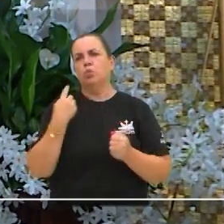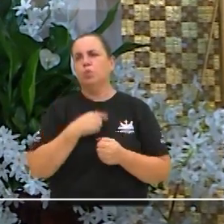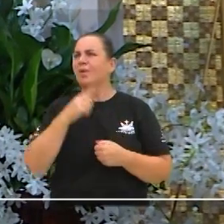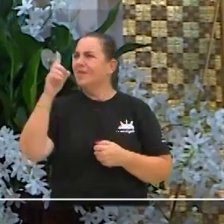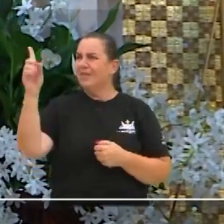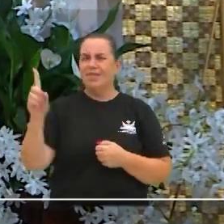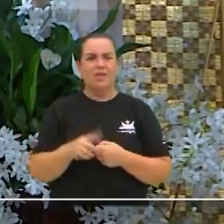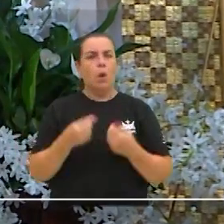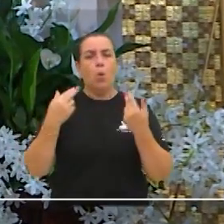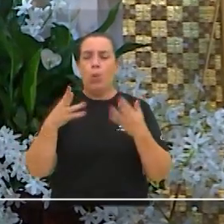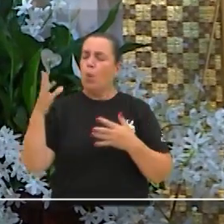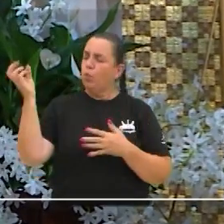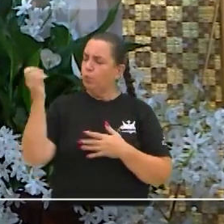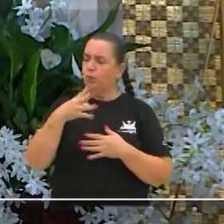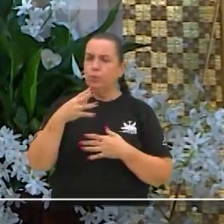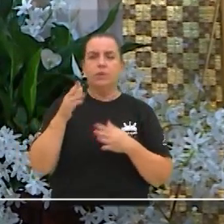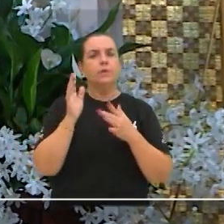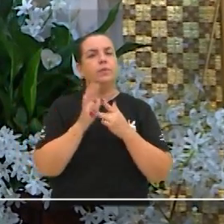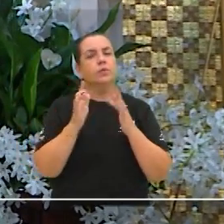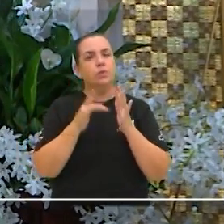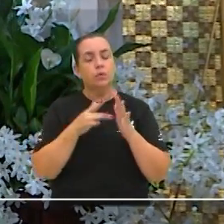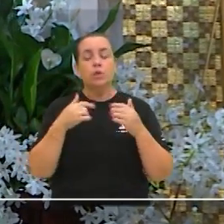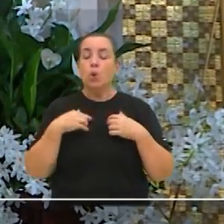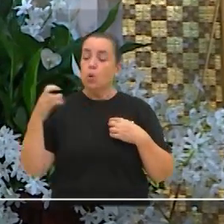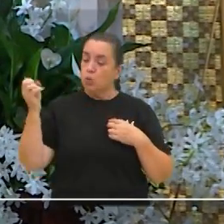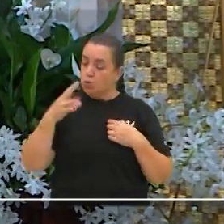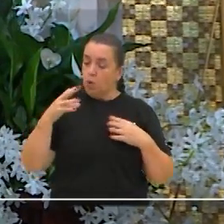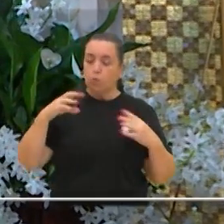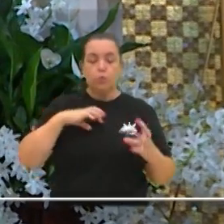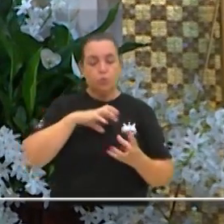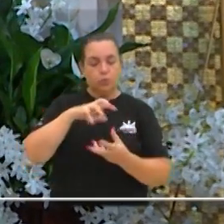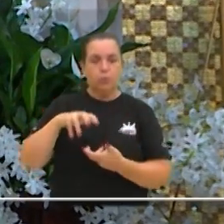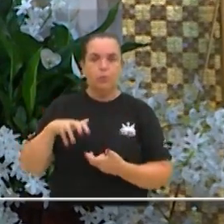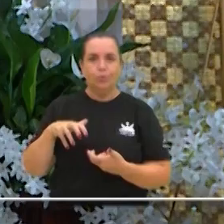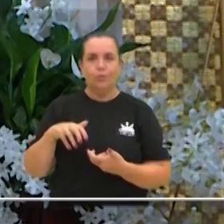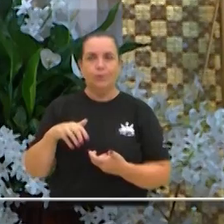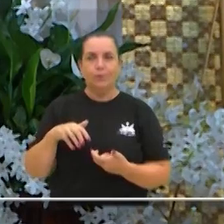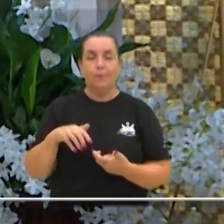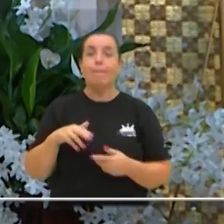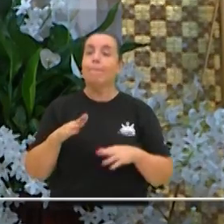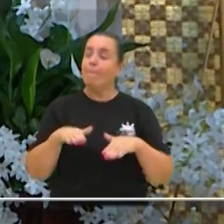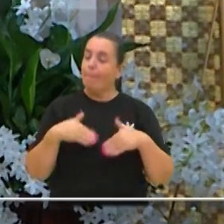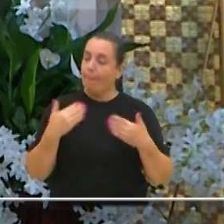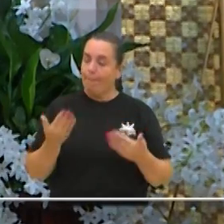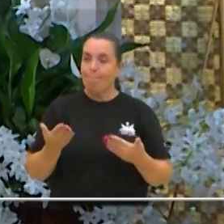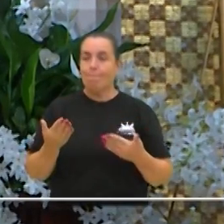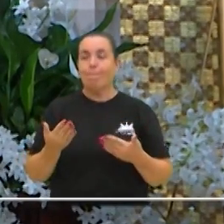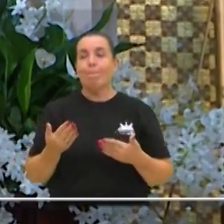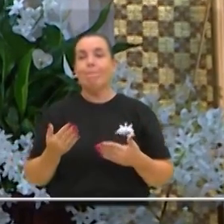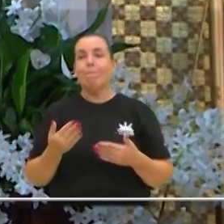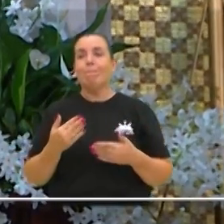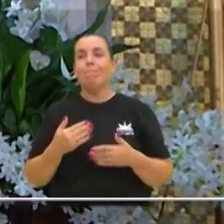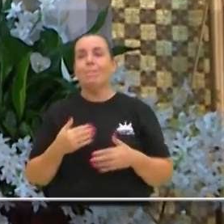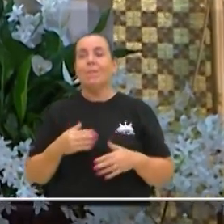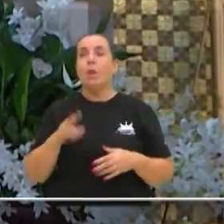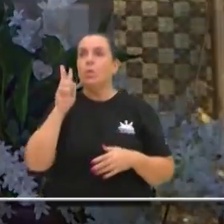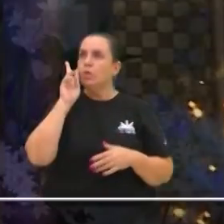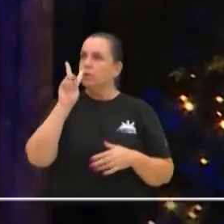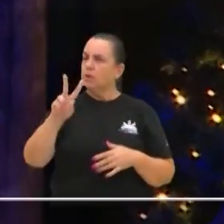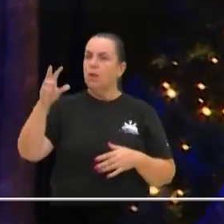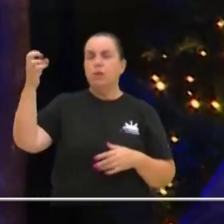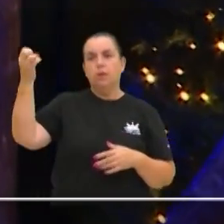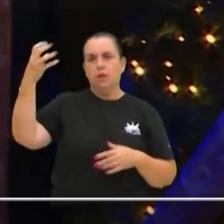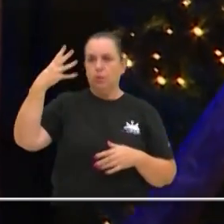como luz. Jesus depois vai dizer, eu sou a luz do mundo. Portanto, enxergar a